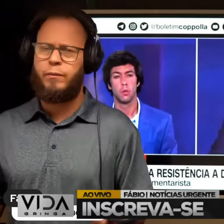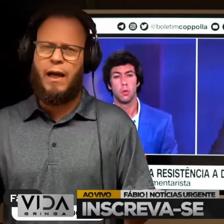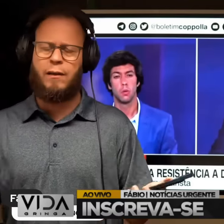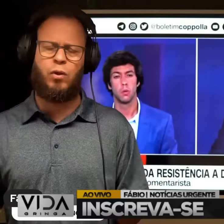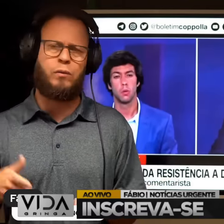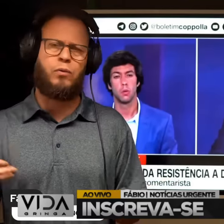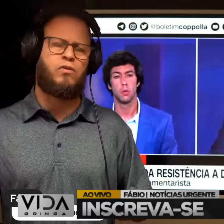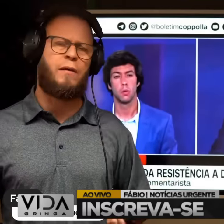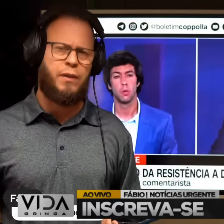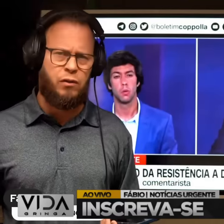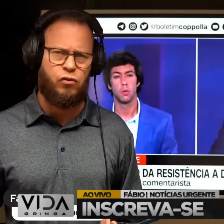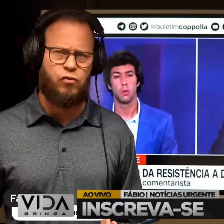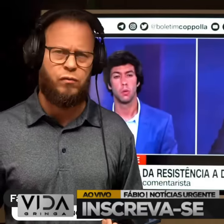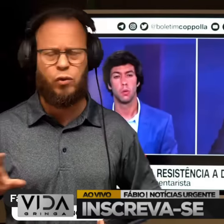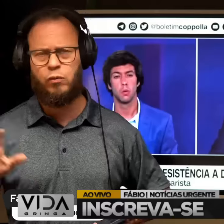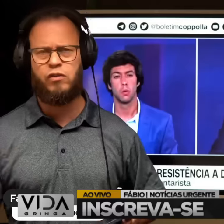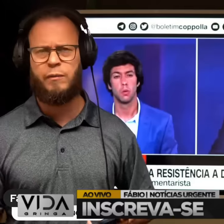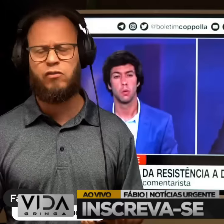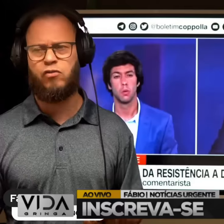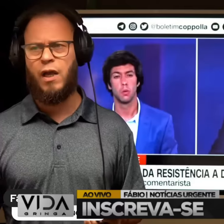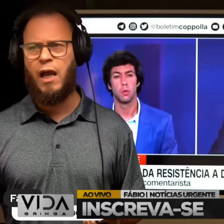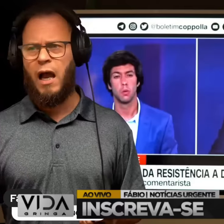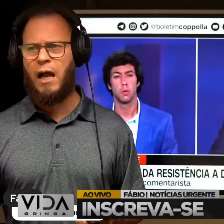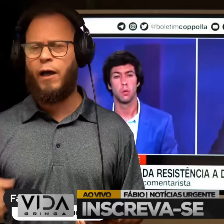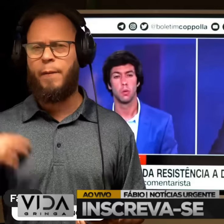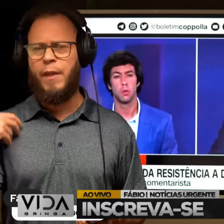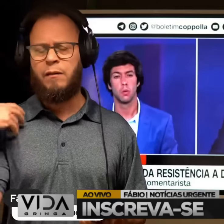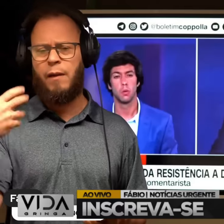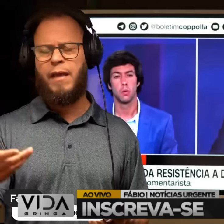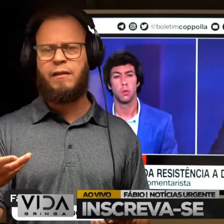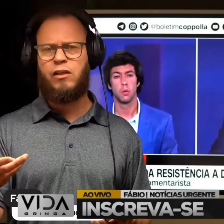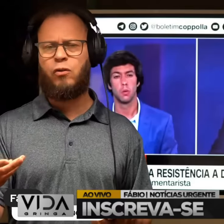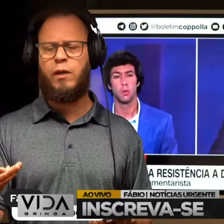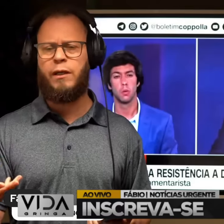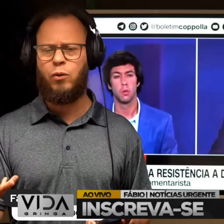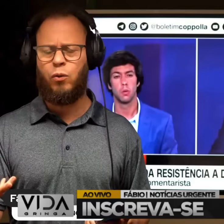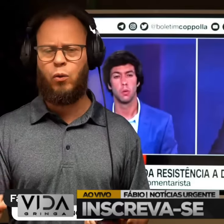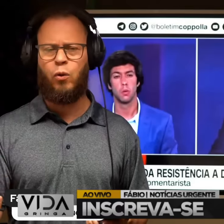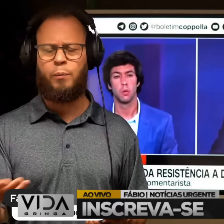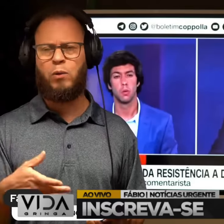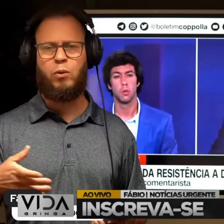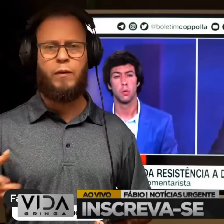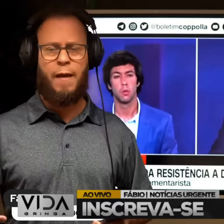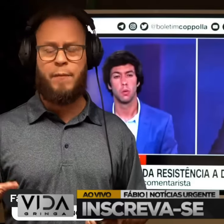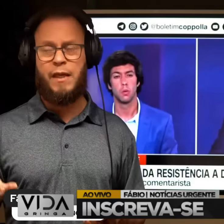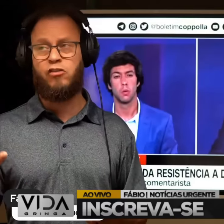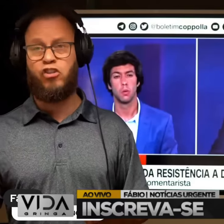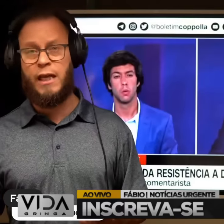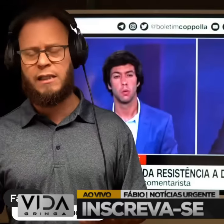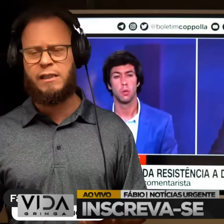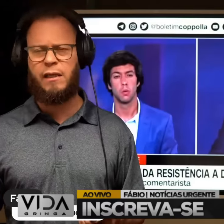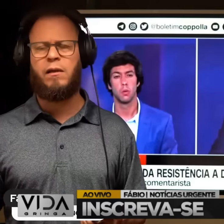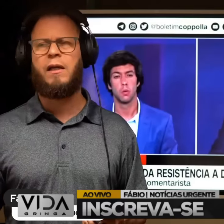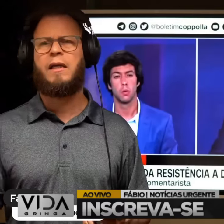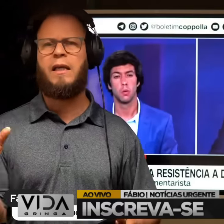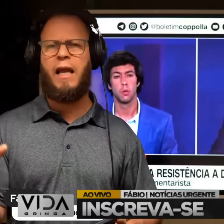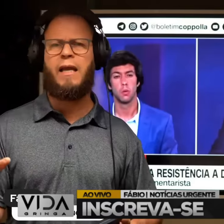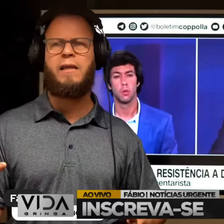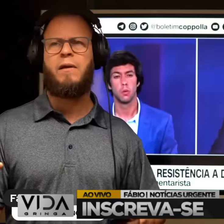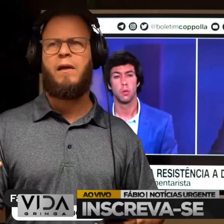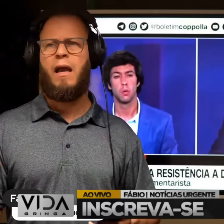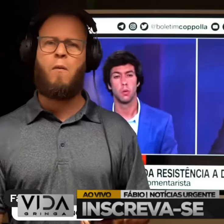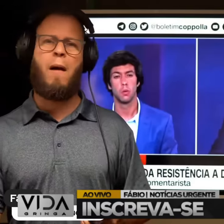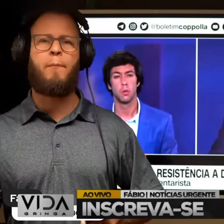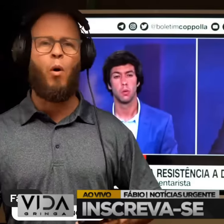Dino. Cara, todo mundo sabia disso. Todo mundo sabia disso. Agora, também está escolhendo o Paulo Gonet e dizem que